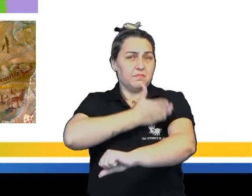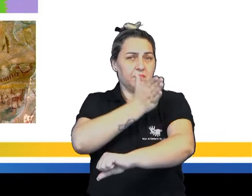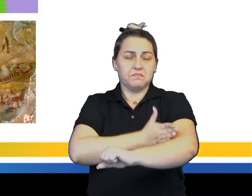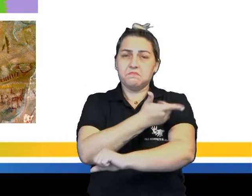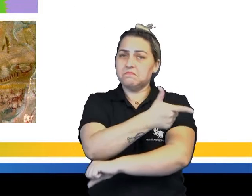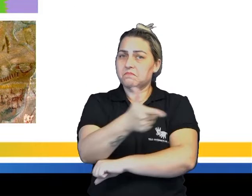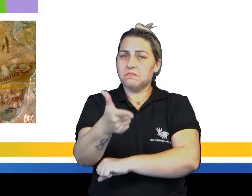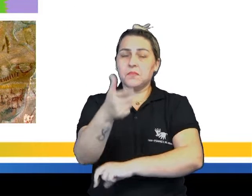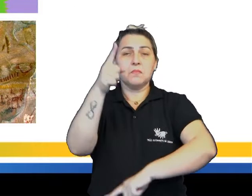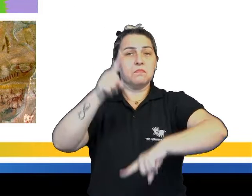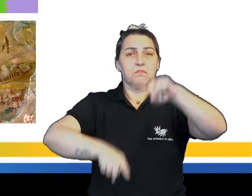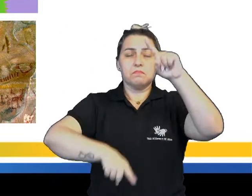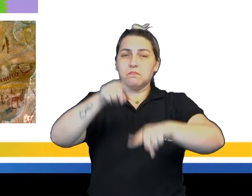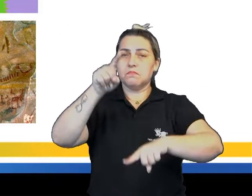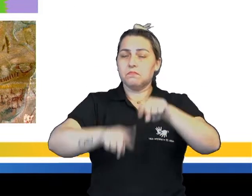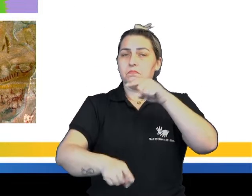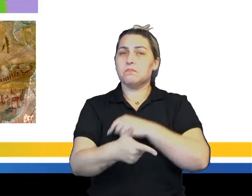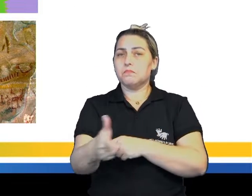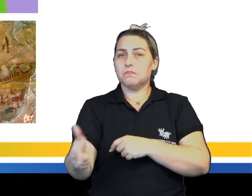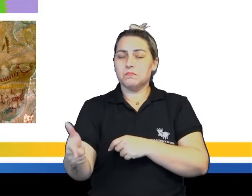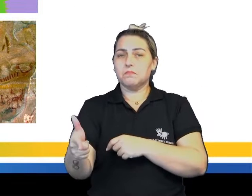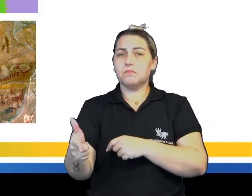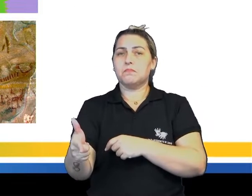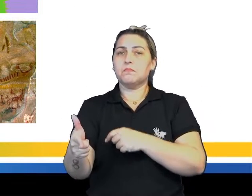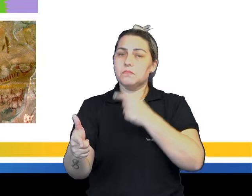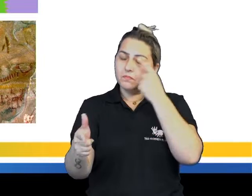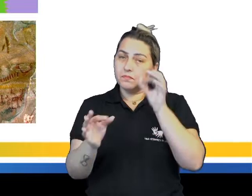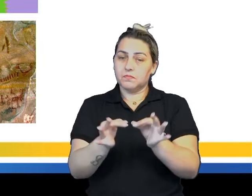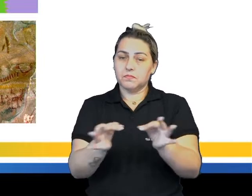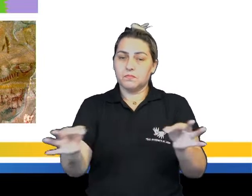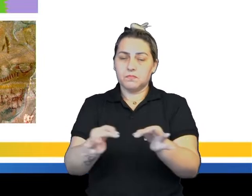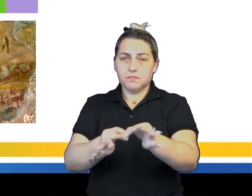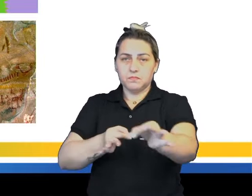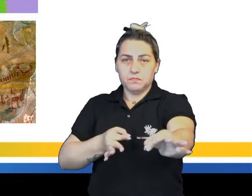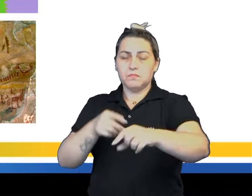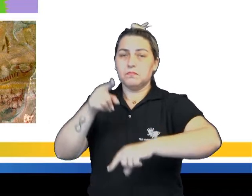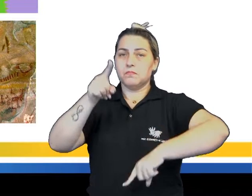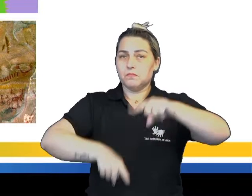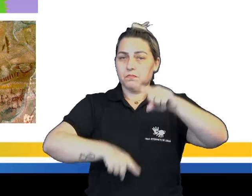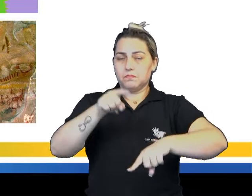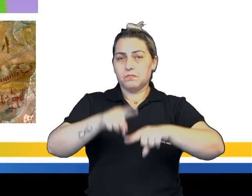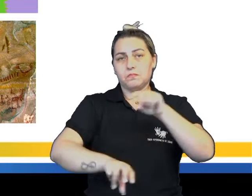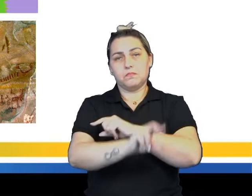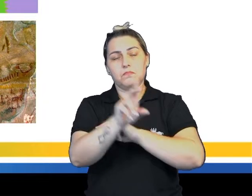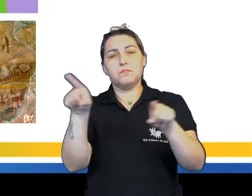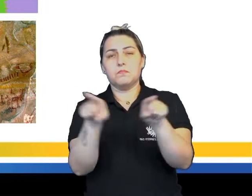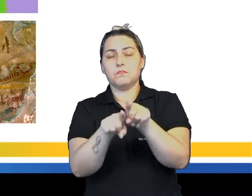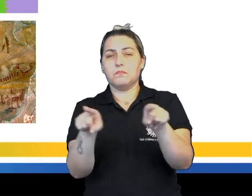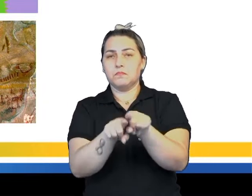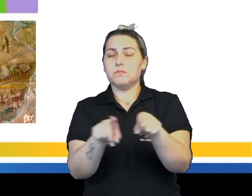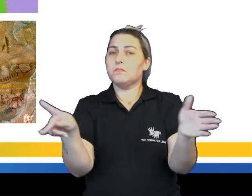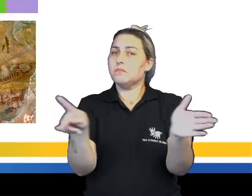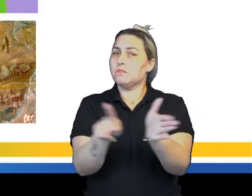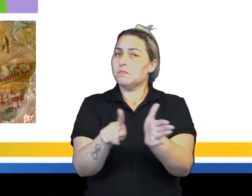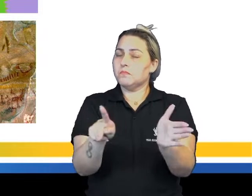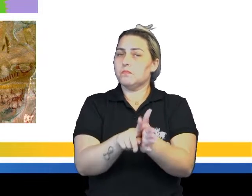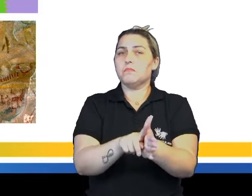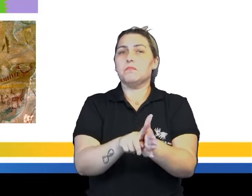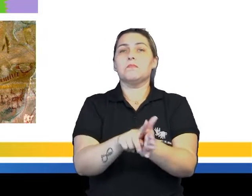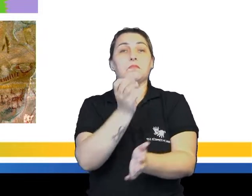não existiam objetos, não existiam medições através de objetos ou os